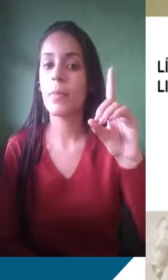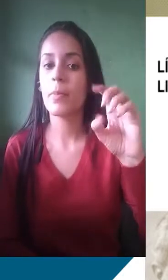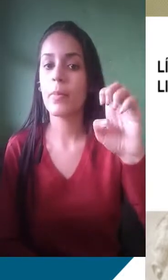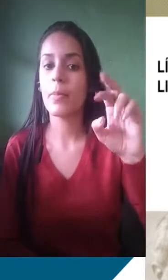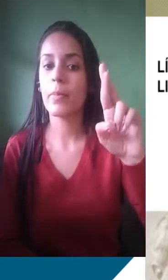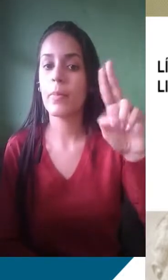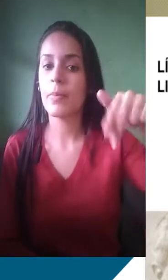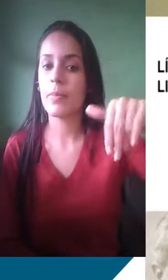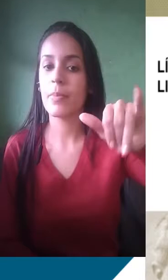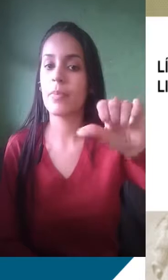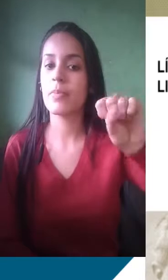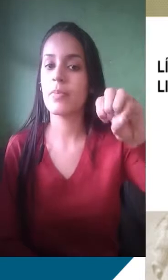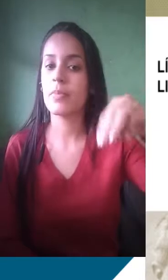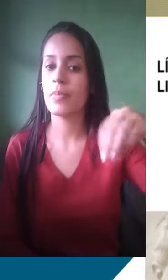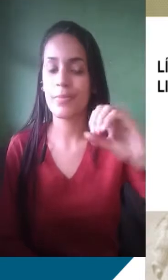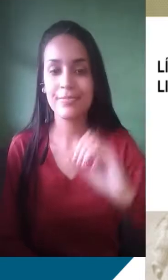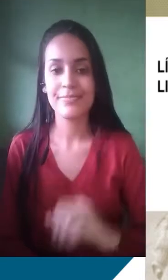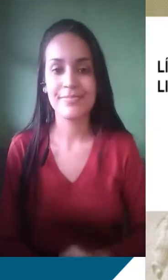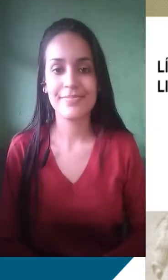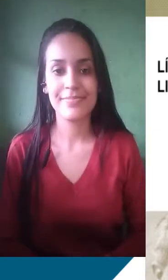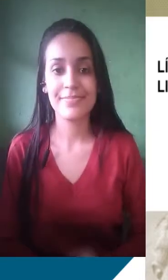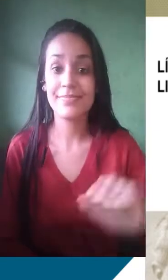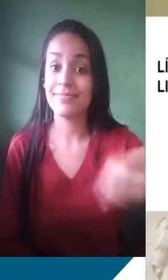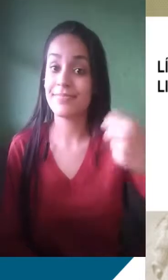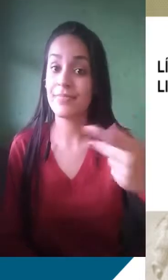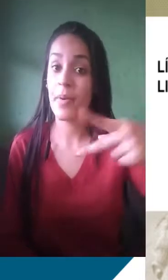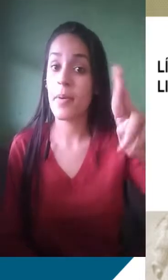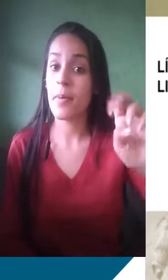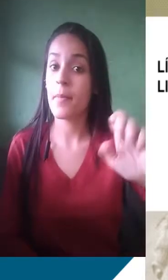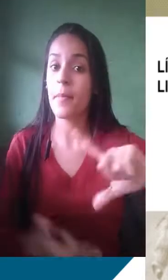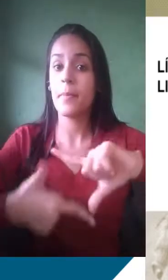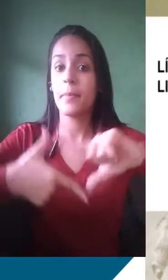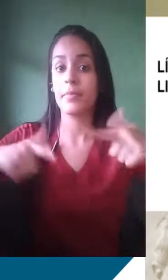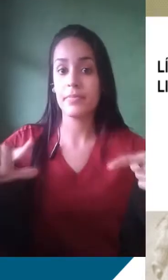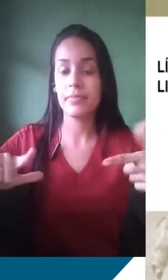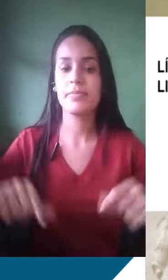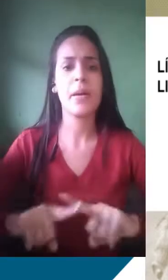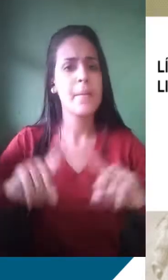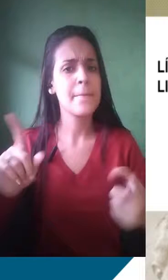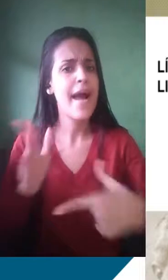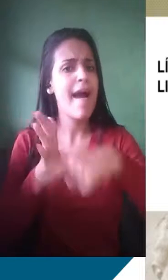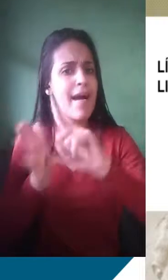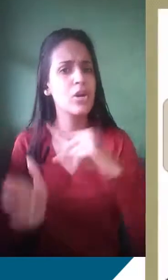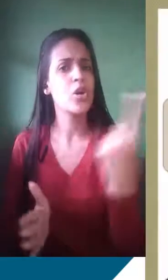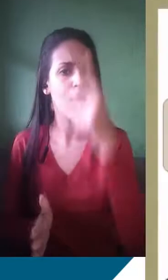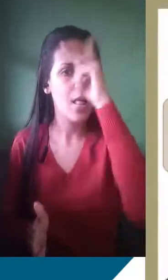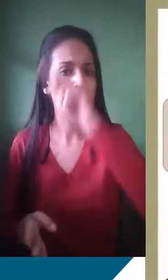tema pré-modernismo. Antes de iniciarmos esse tema, vamos revisar o simbolismo.